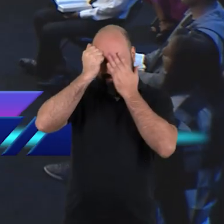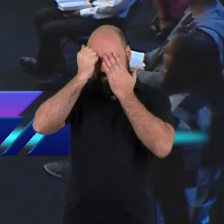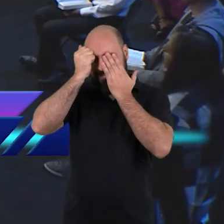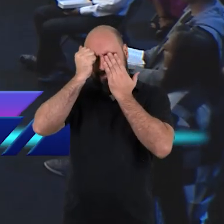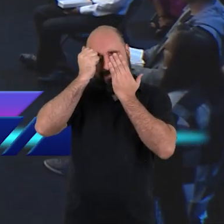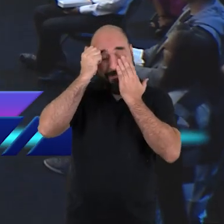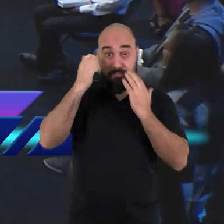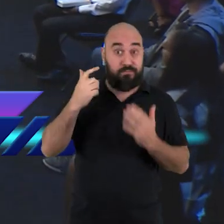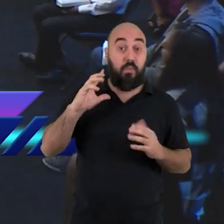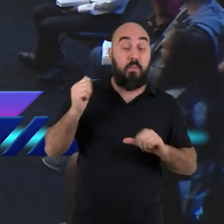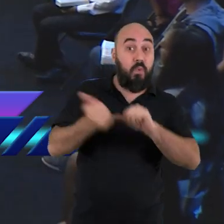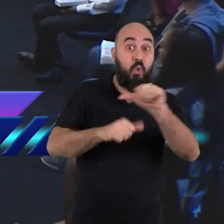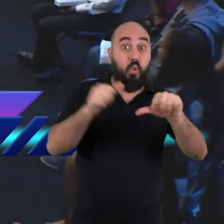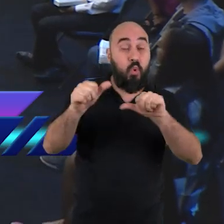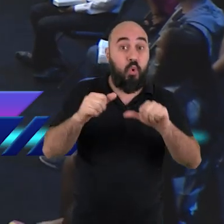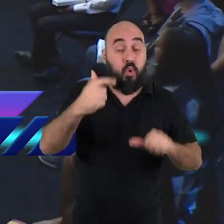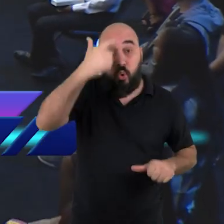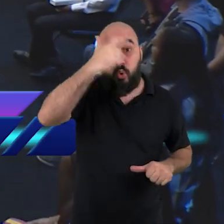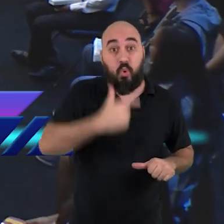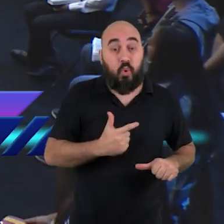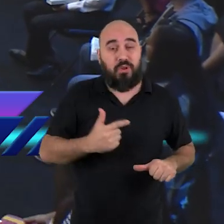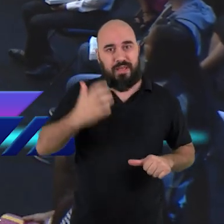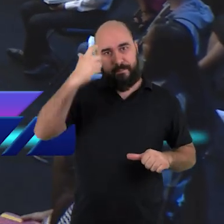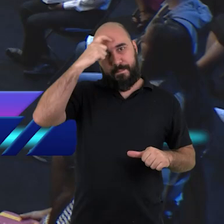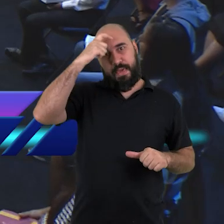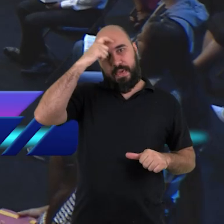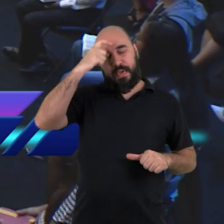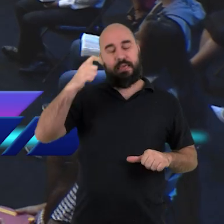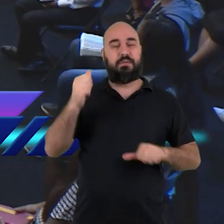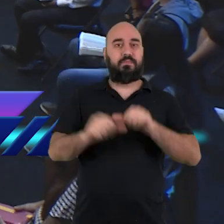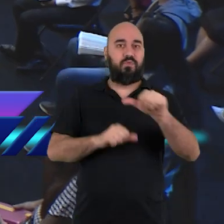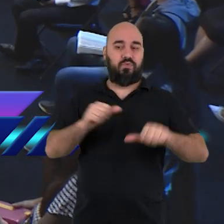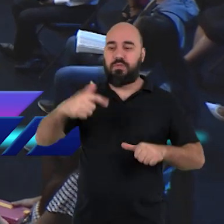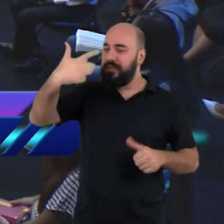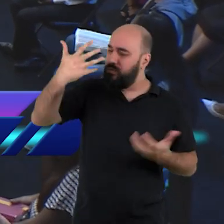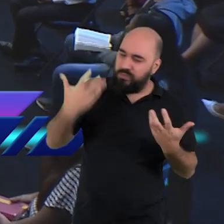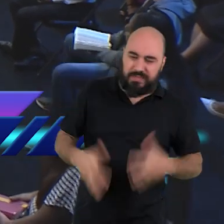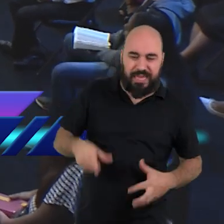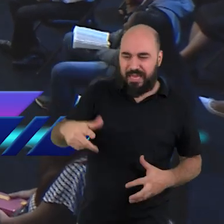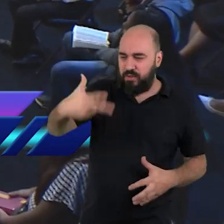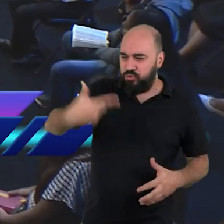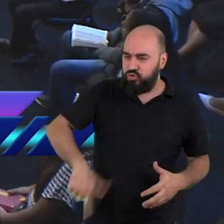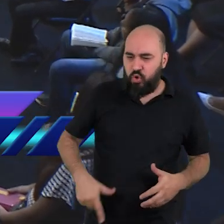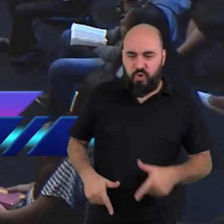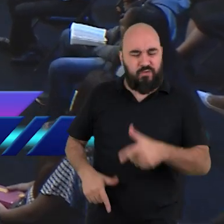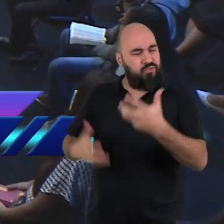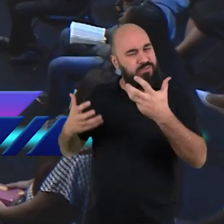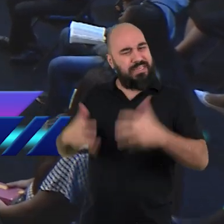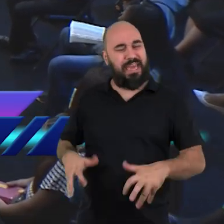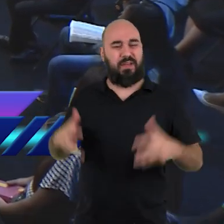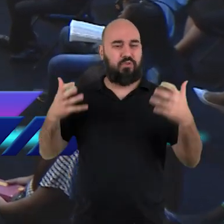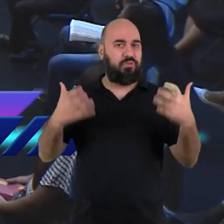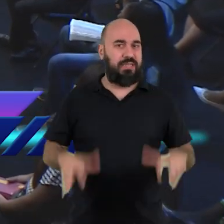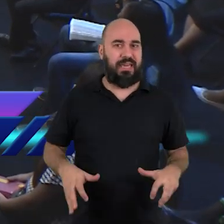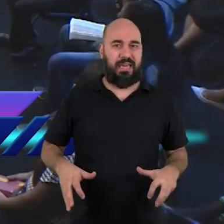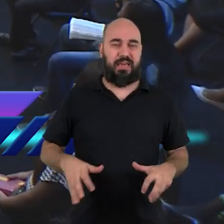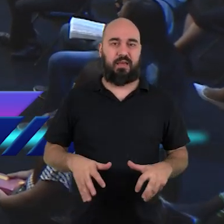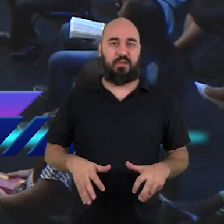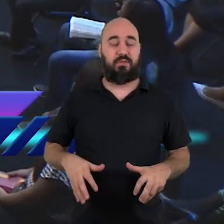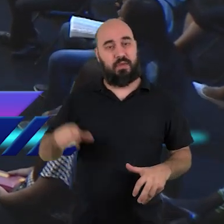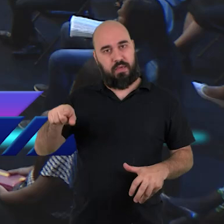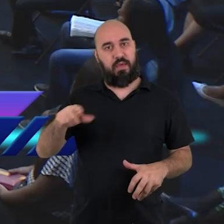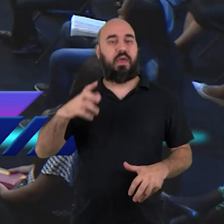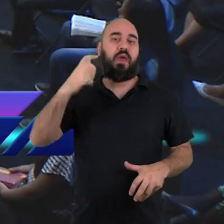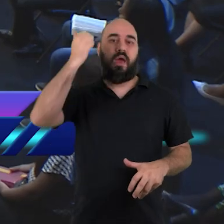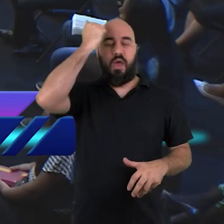com mudança de mente, tem a ver com a ideia de não querer repetir o mesmo ato.